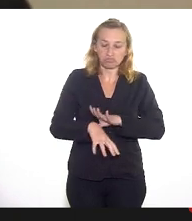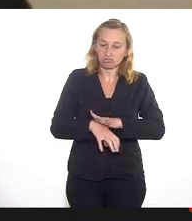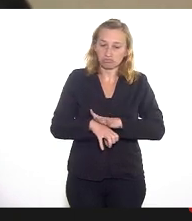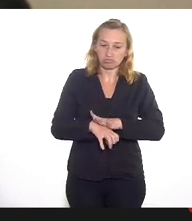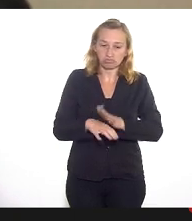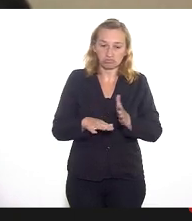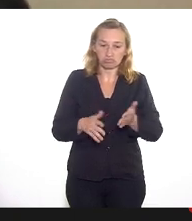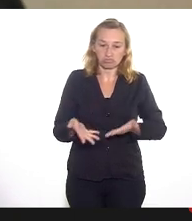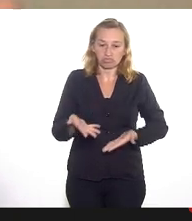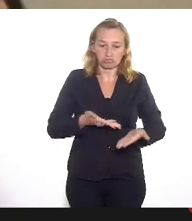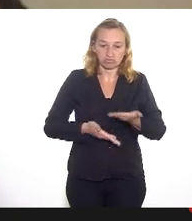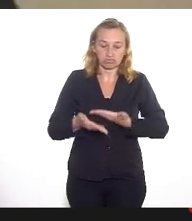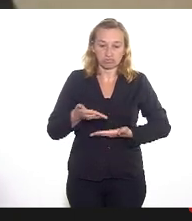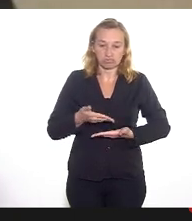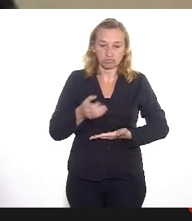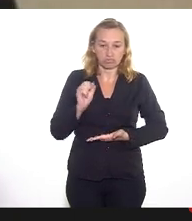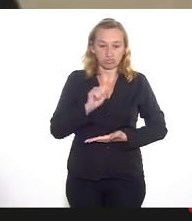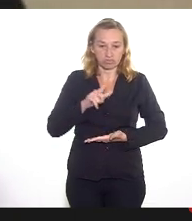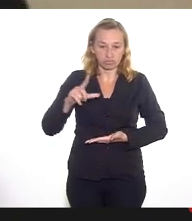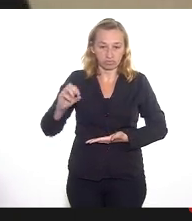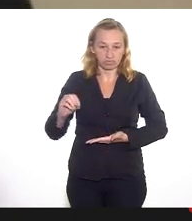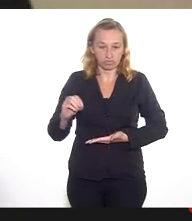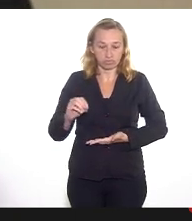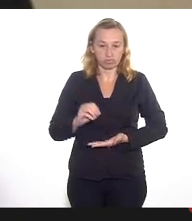nenhuma parceria com a Equinor.